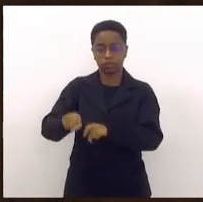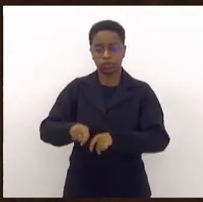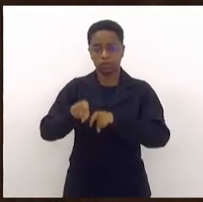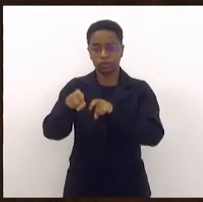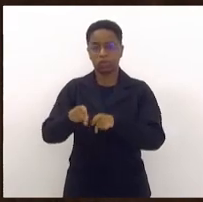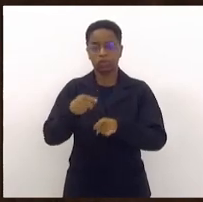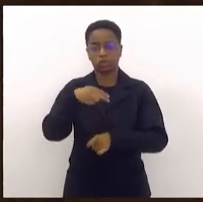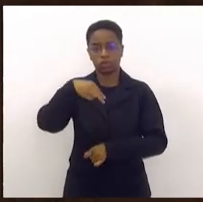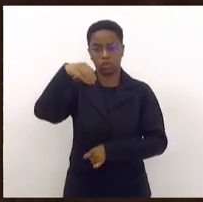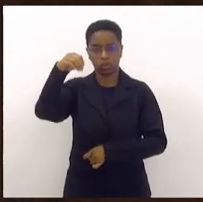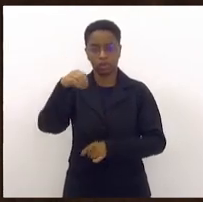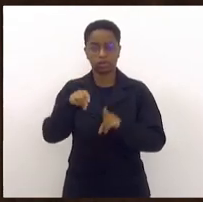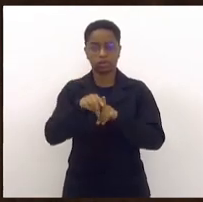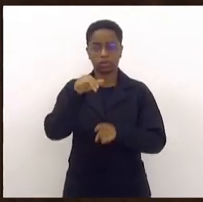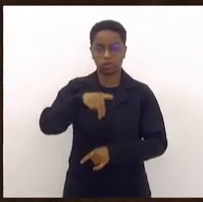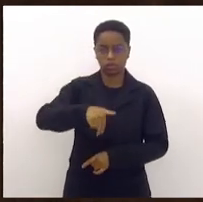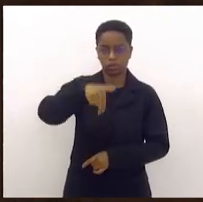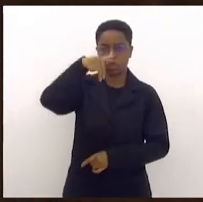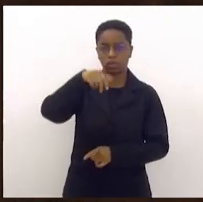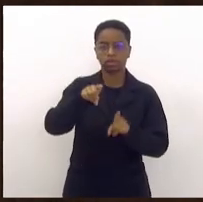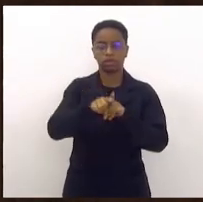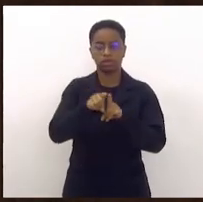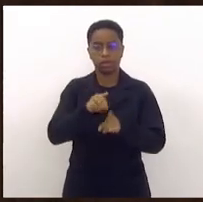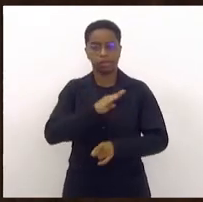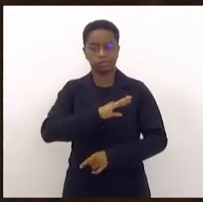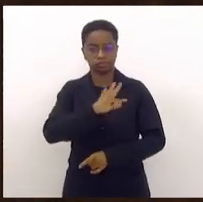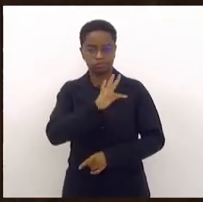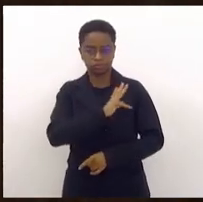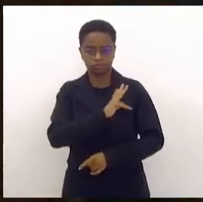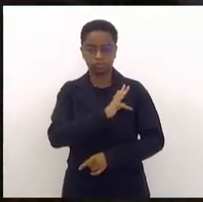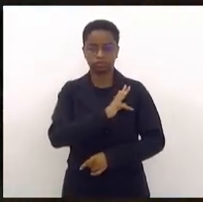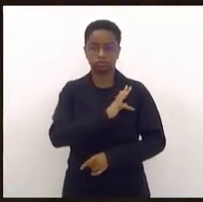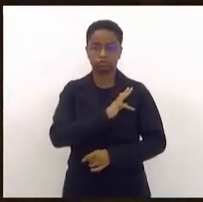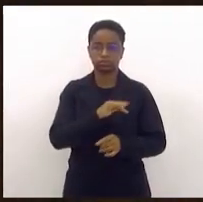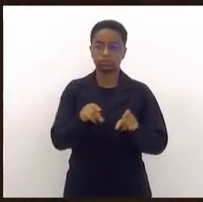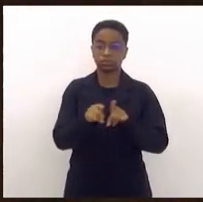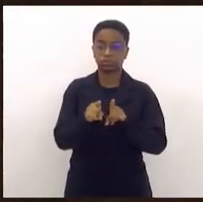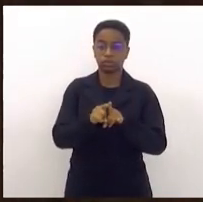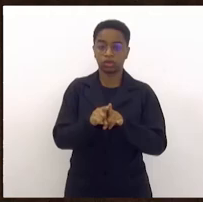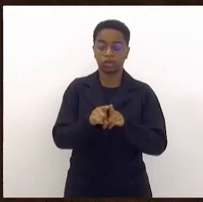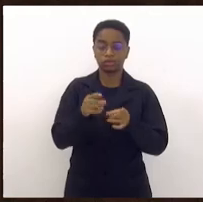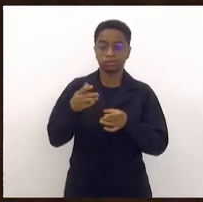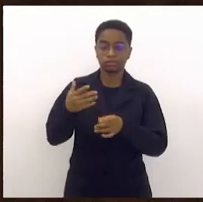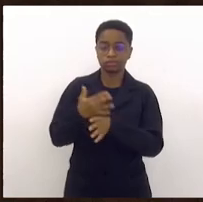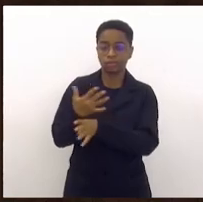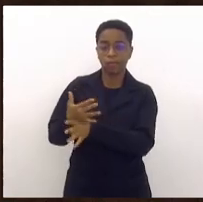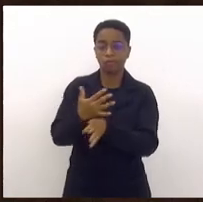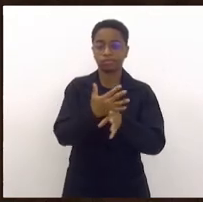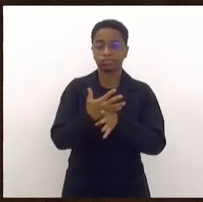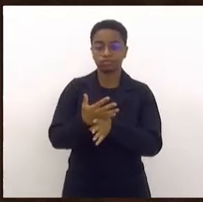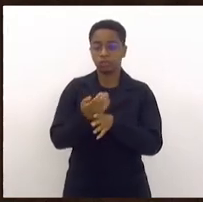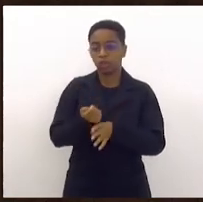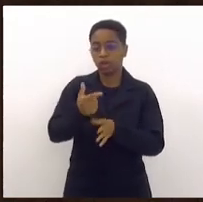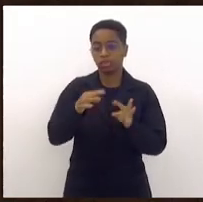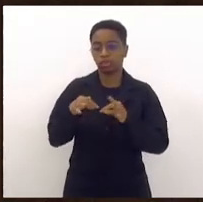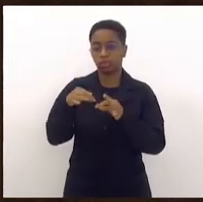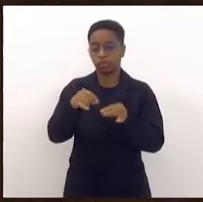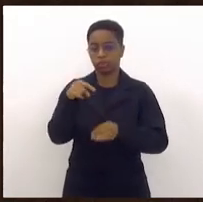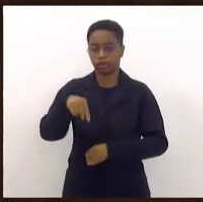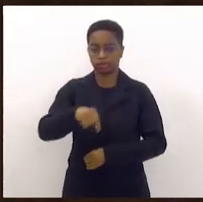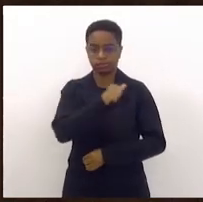no noroeste, no norte, na Baixada Fluminense, em todos os municípios praticamente do estado do Rio de